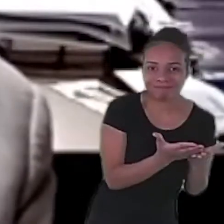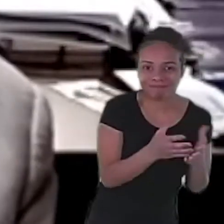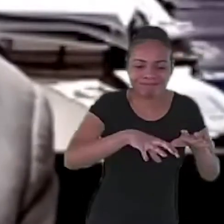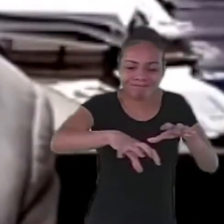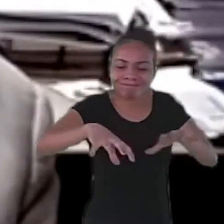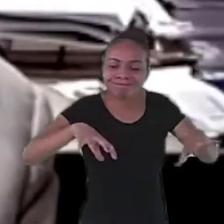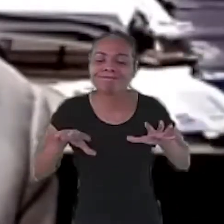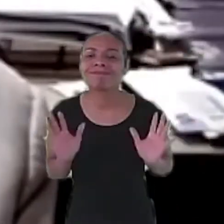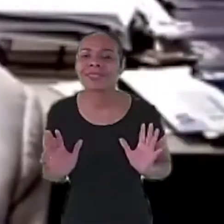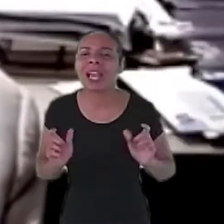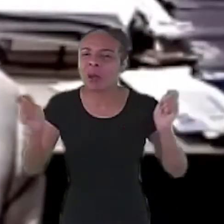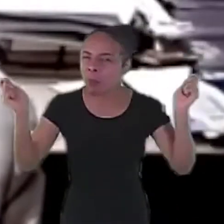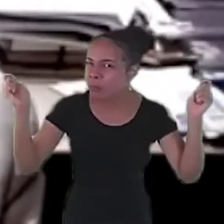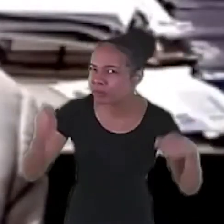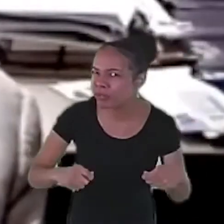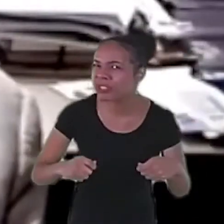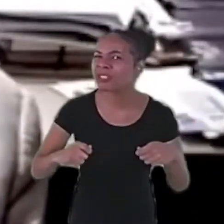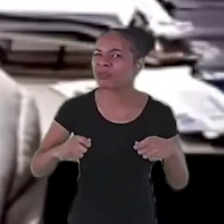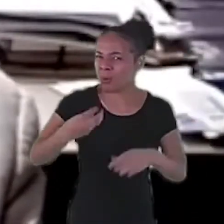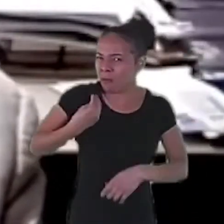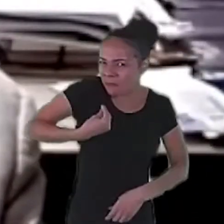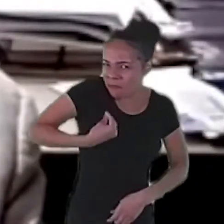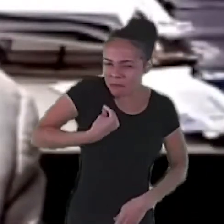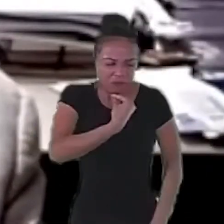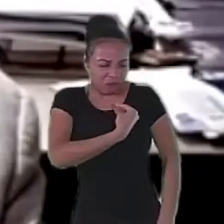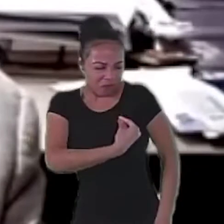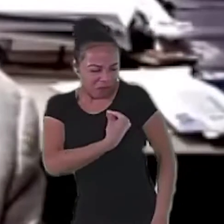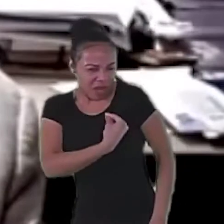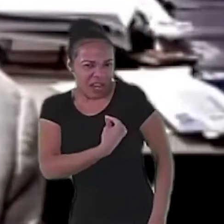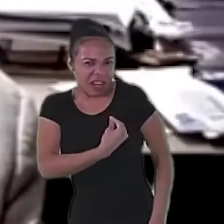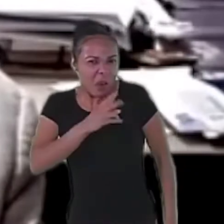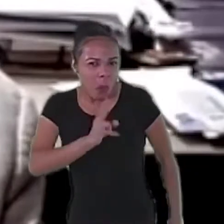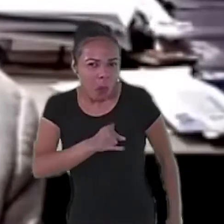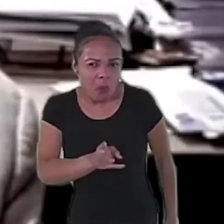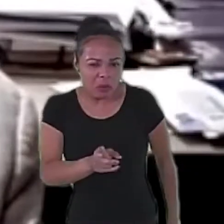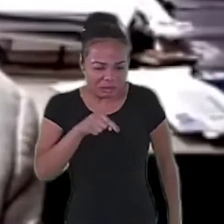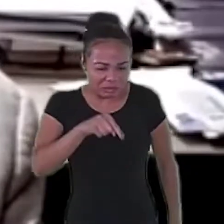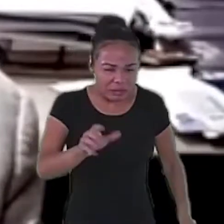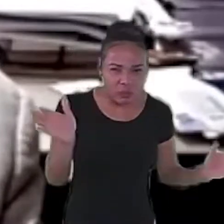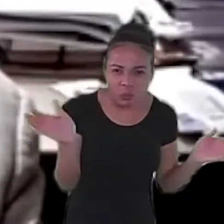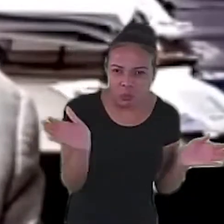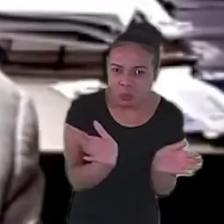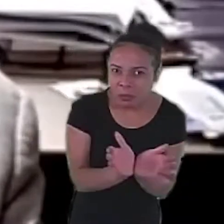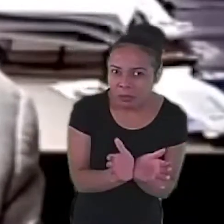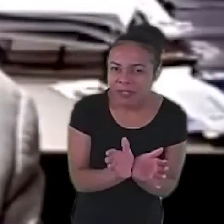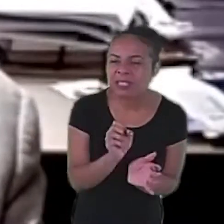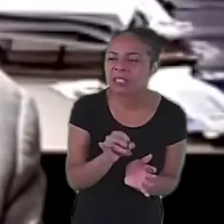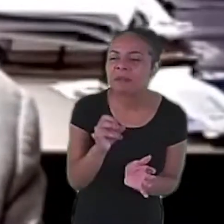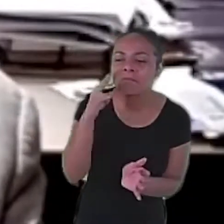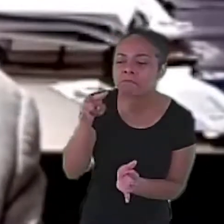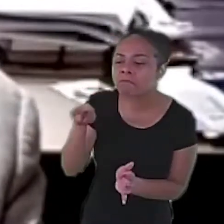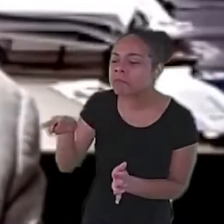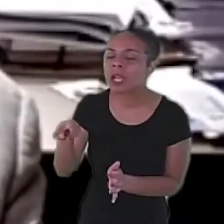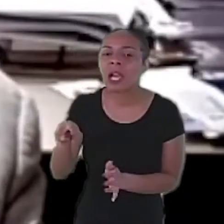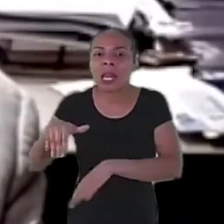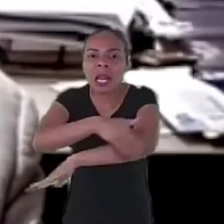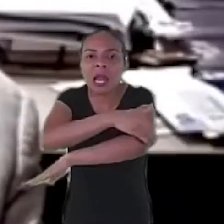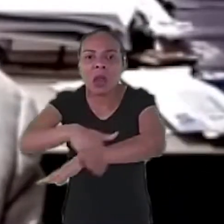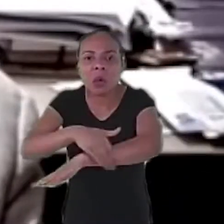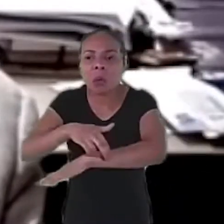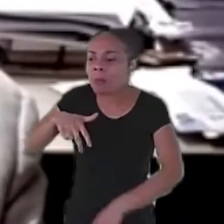possível conviver com esta situação quando você anda pelas ruas, a quantidade de sem teto, sem casa, dormindo